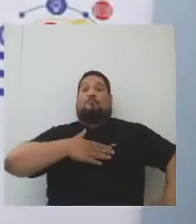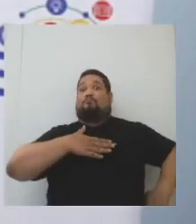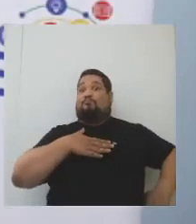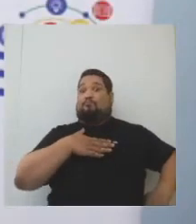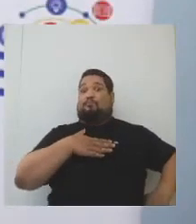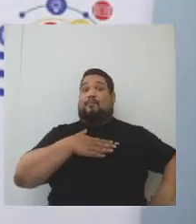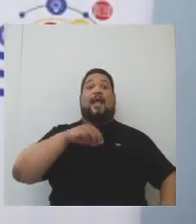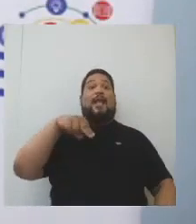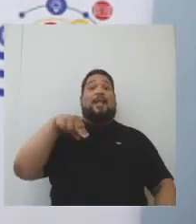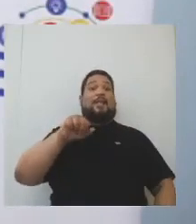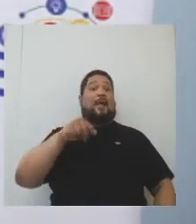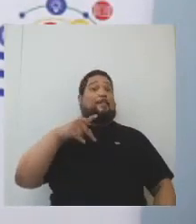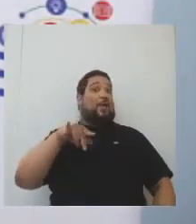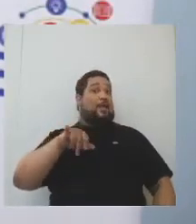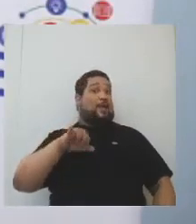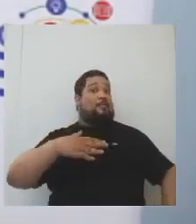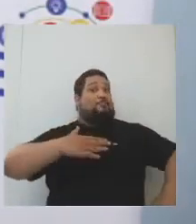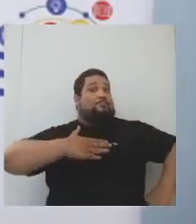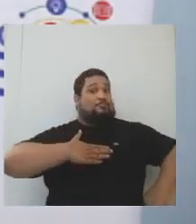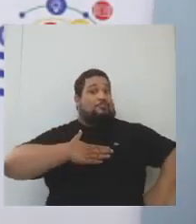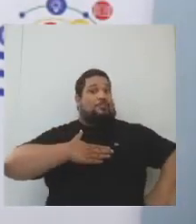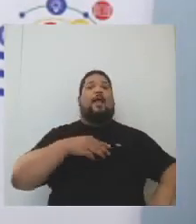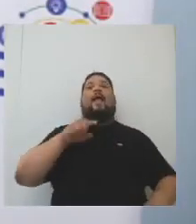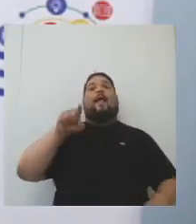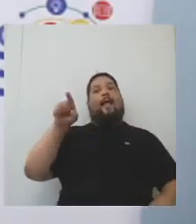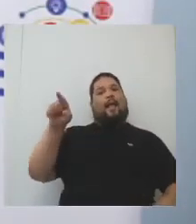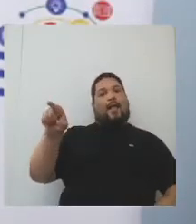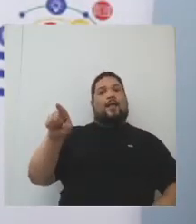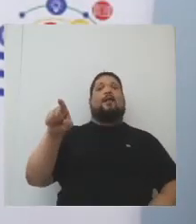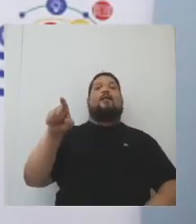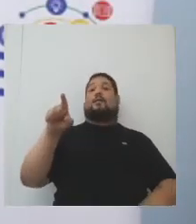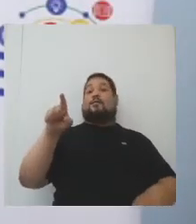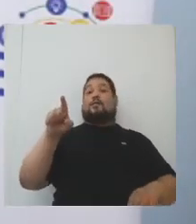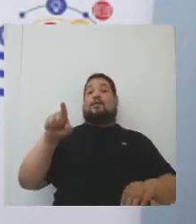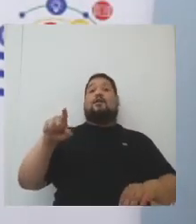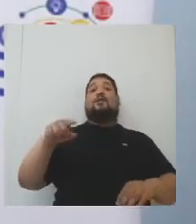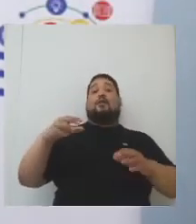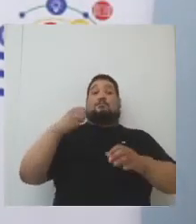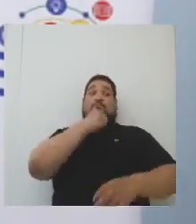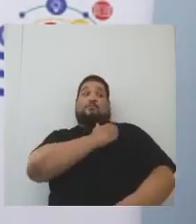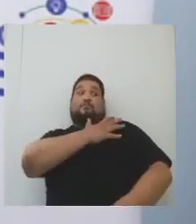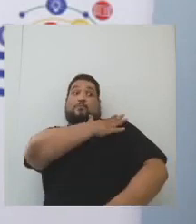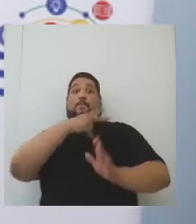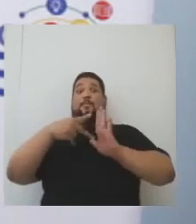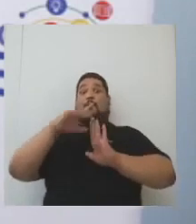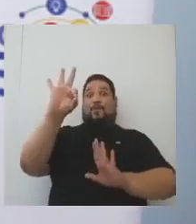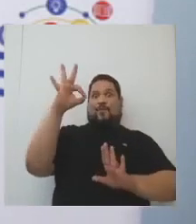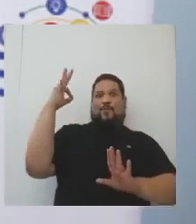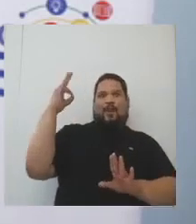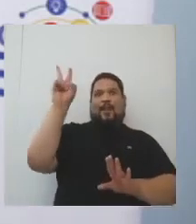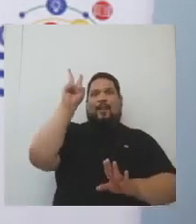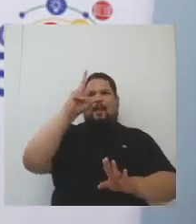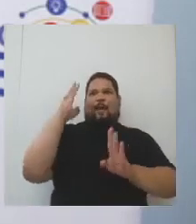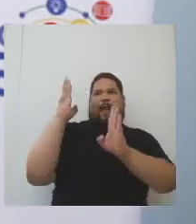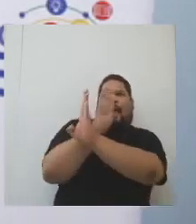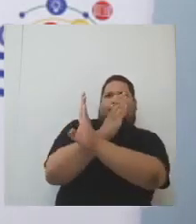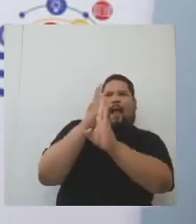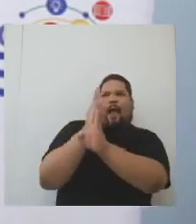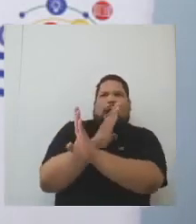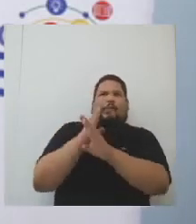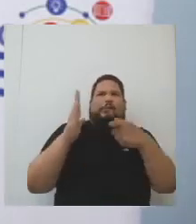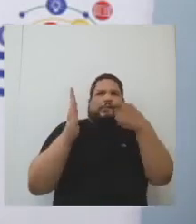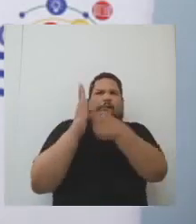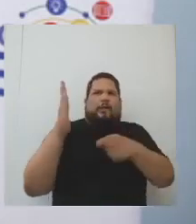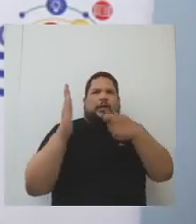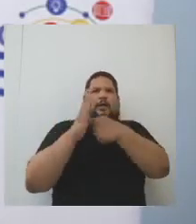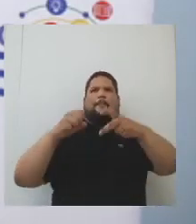Bonaparte. O general francês Napoleão Bonaparte ameaçava naquele momento o continente europeu e